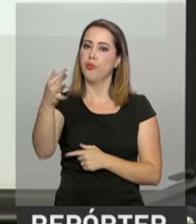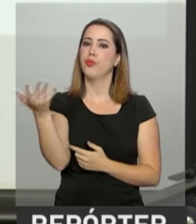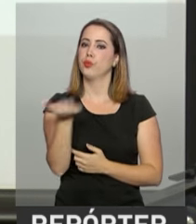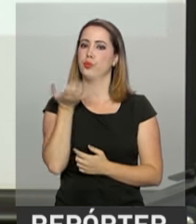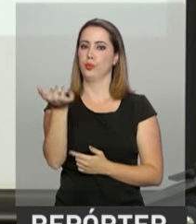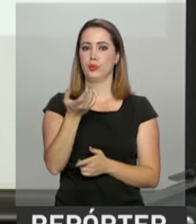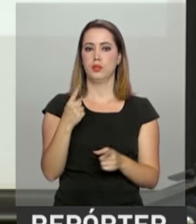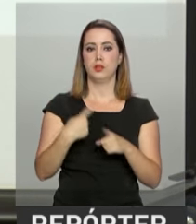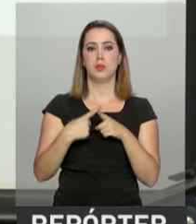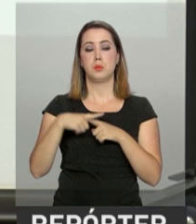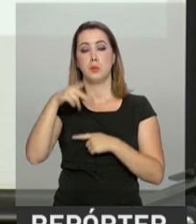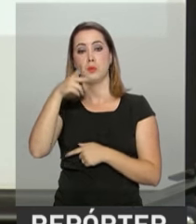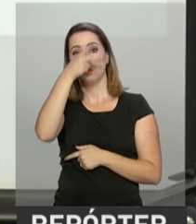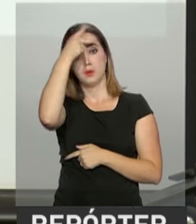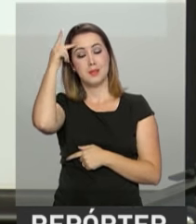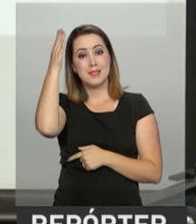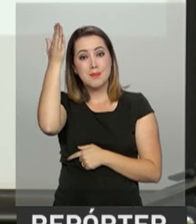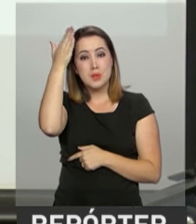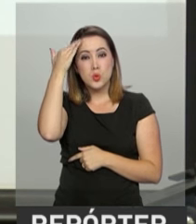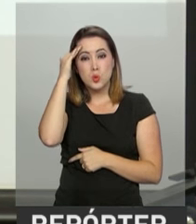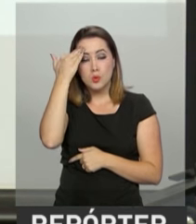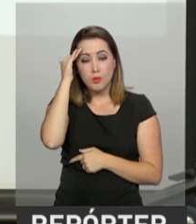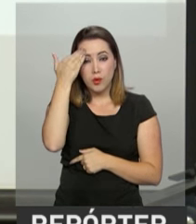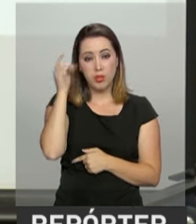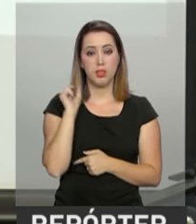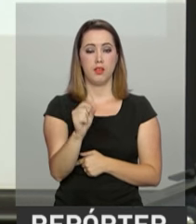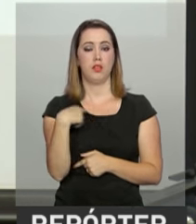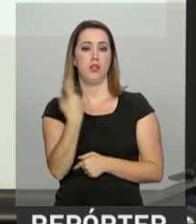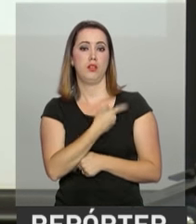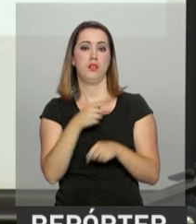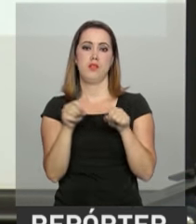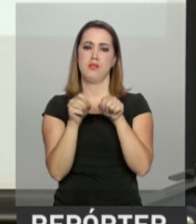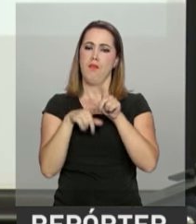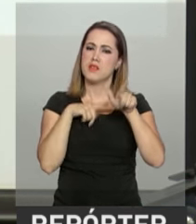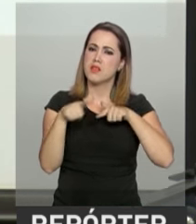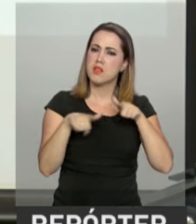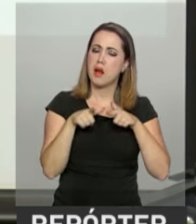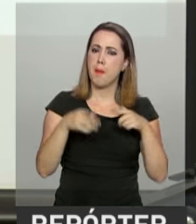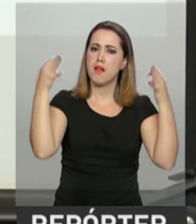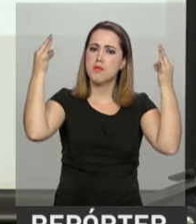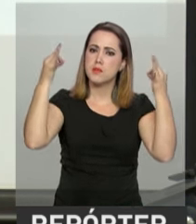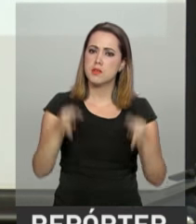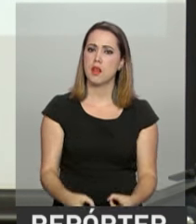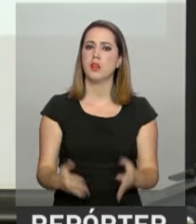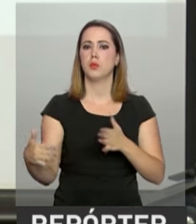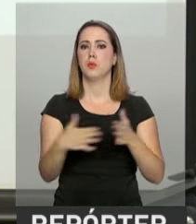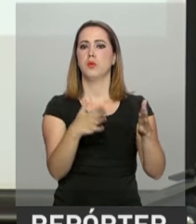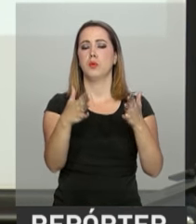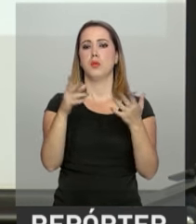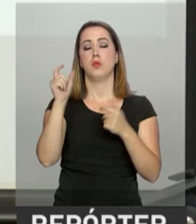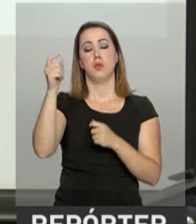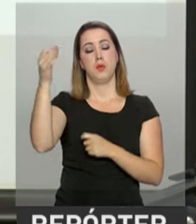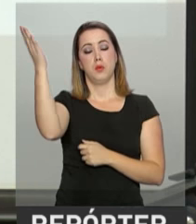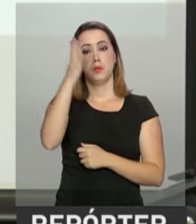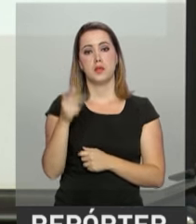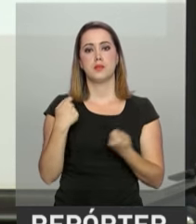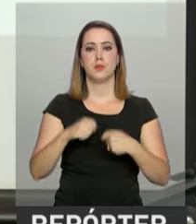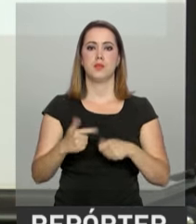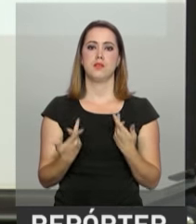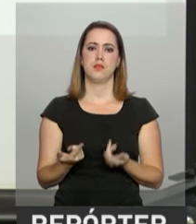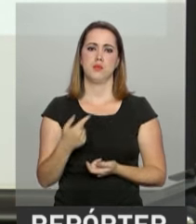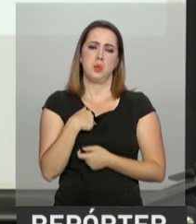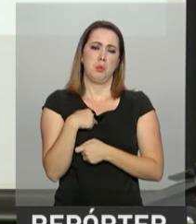vão compreender que nós estamos fazendo aquilo que o Brasil precisa para mim. Seria